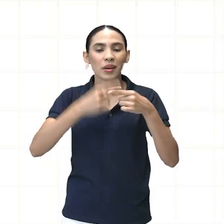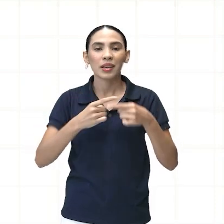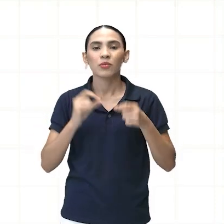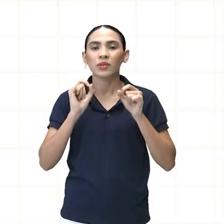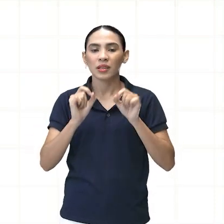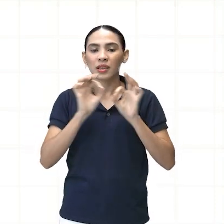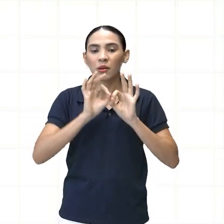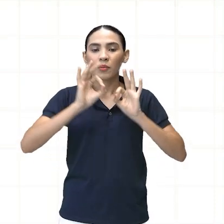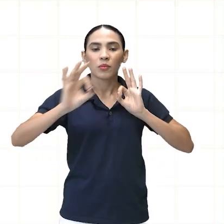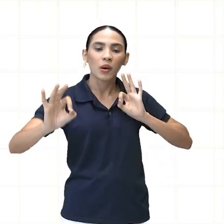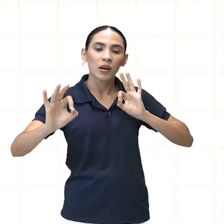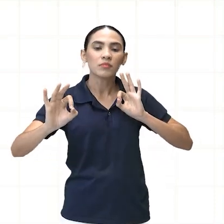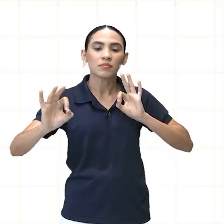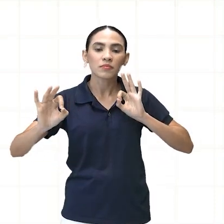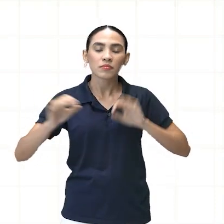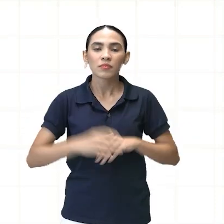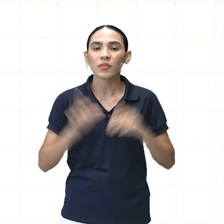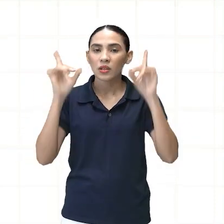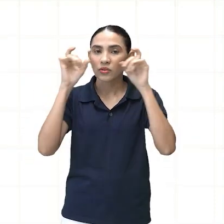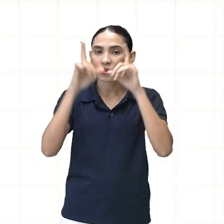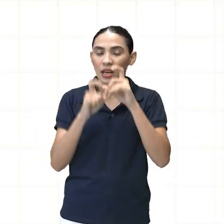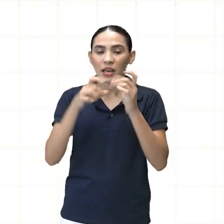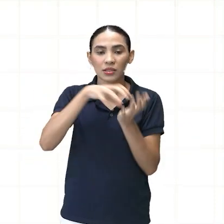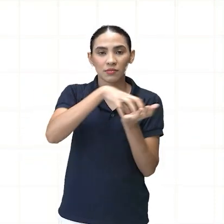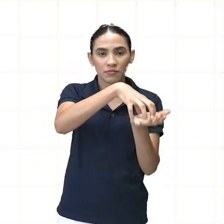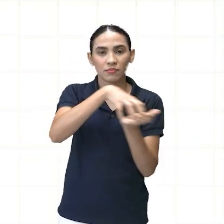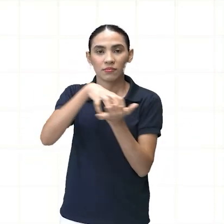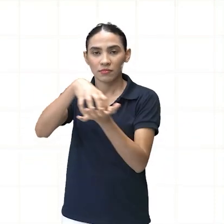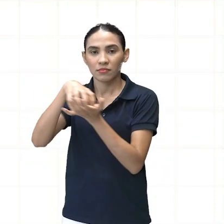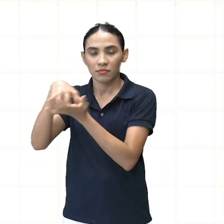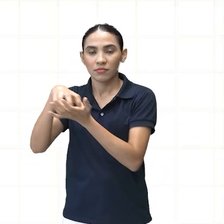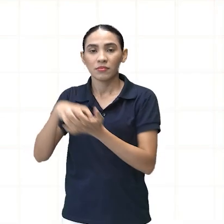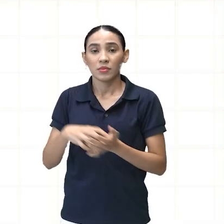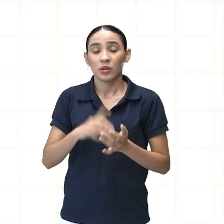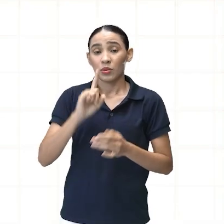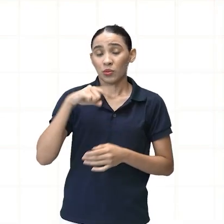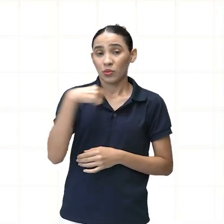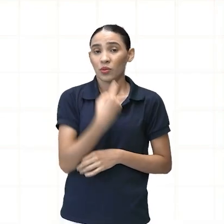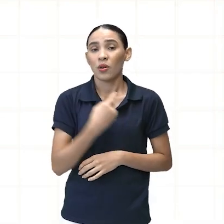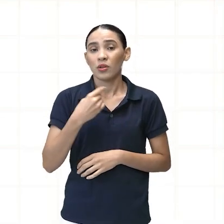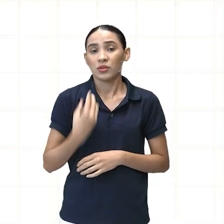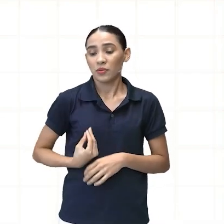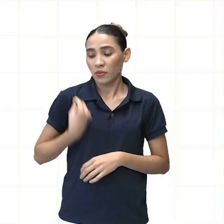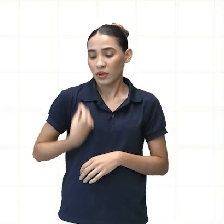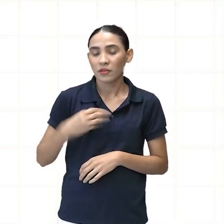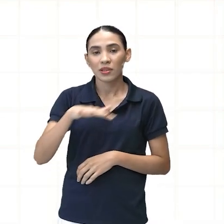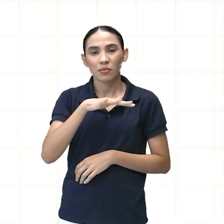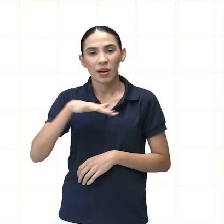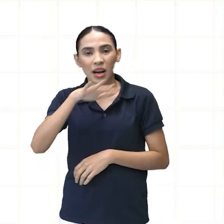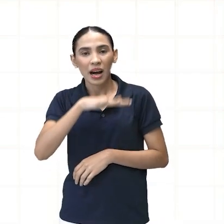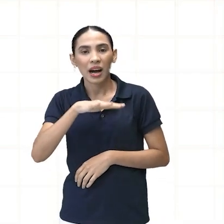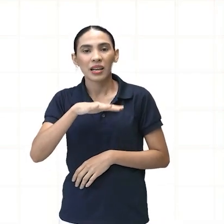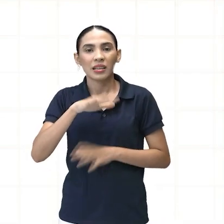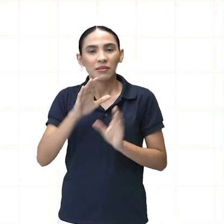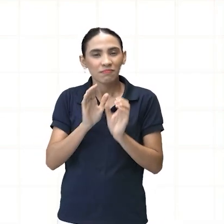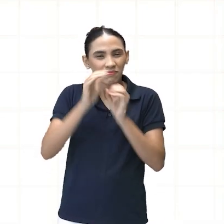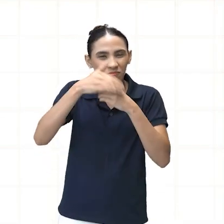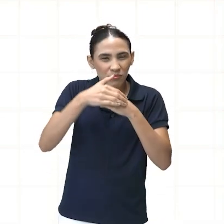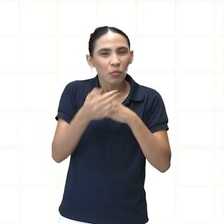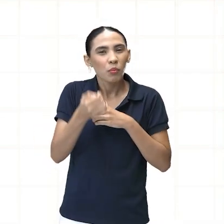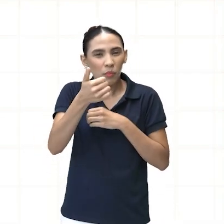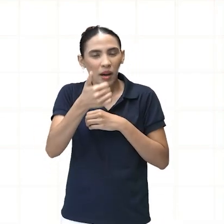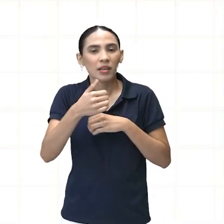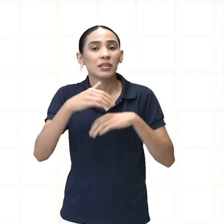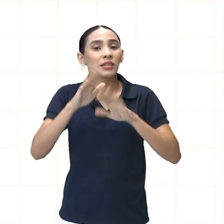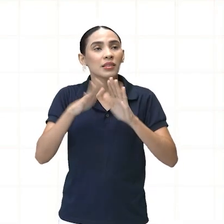face ali das grandes distâncias e dificuldades no transporte. Nós estamos numa região geograficamente mais isolada, né?